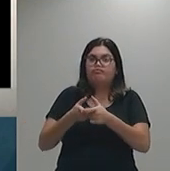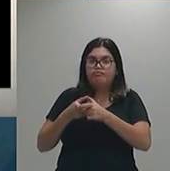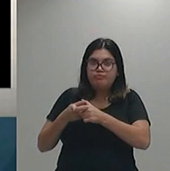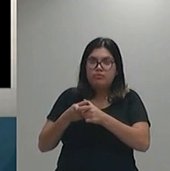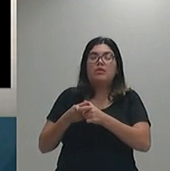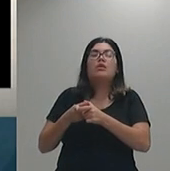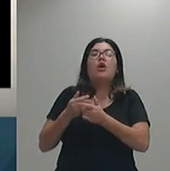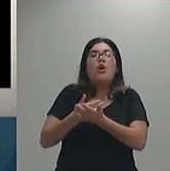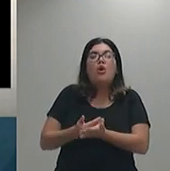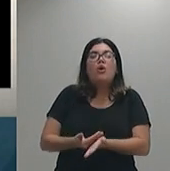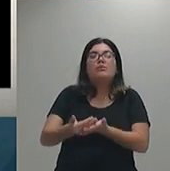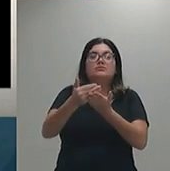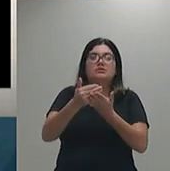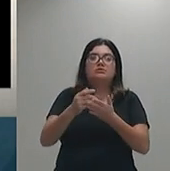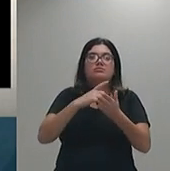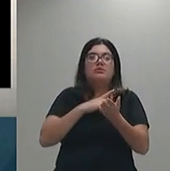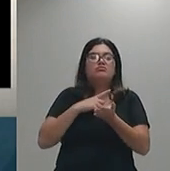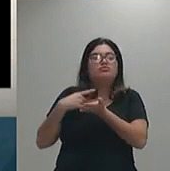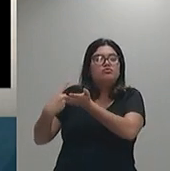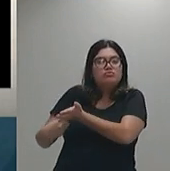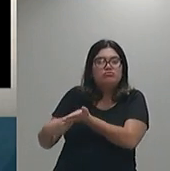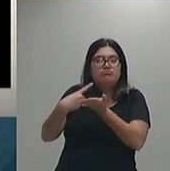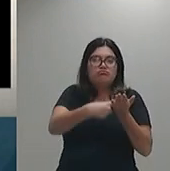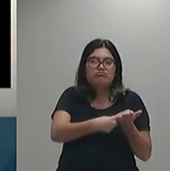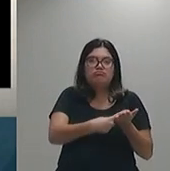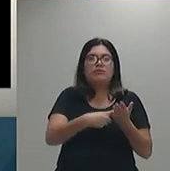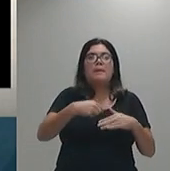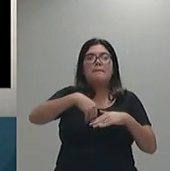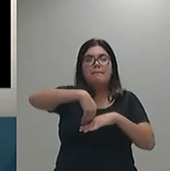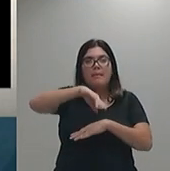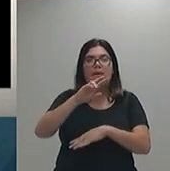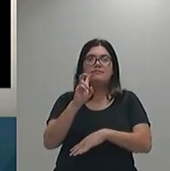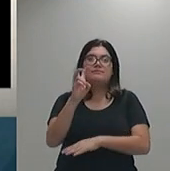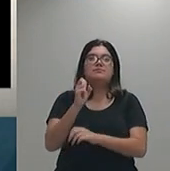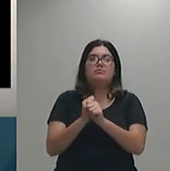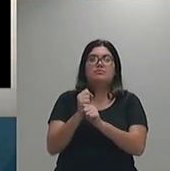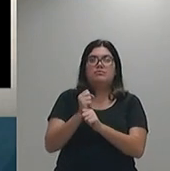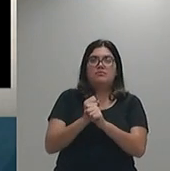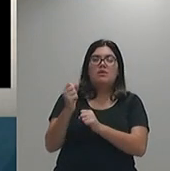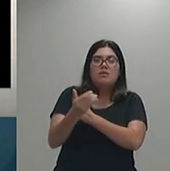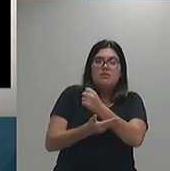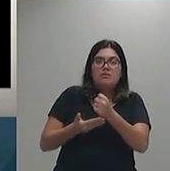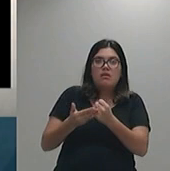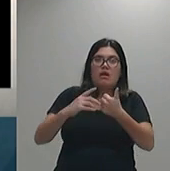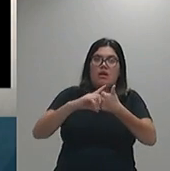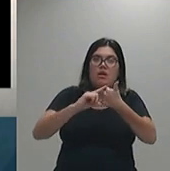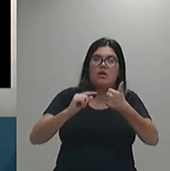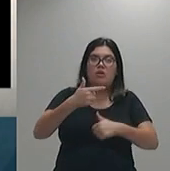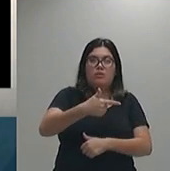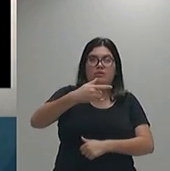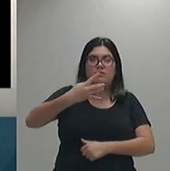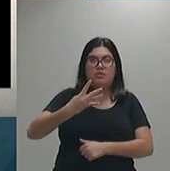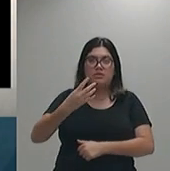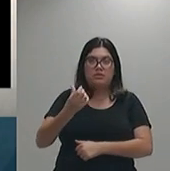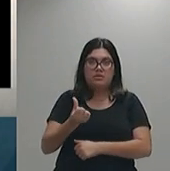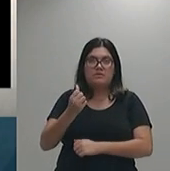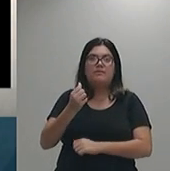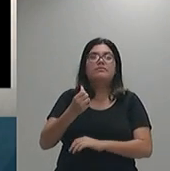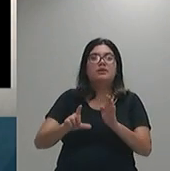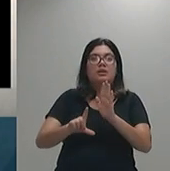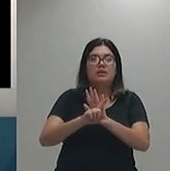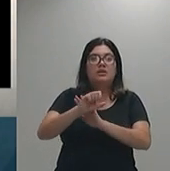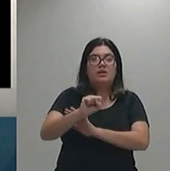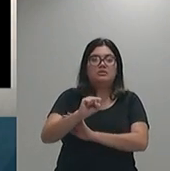duas arbitragens há mais de cinco anos com base no artigo 246 da Lei das s.as o que